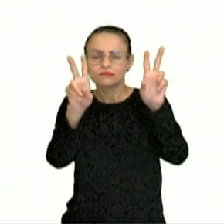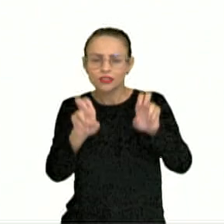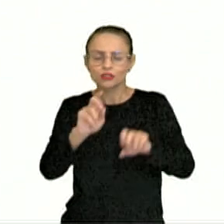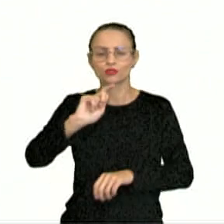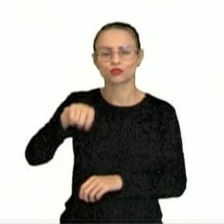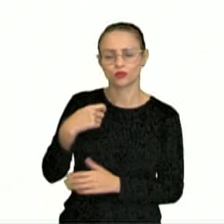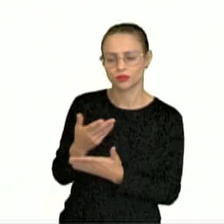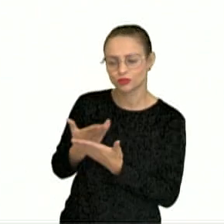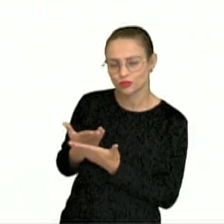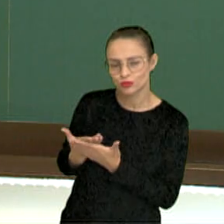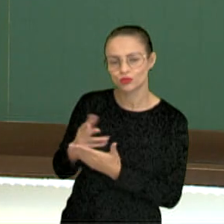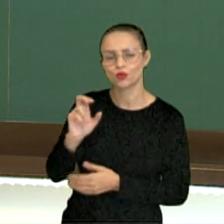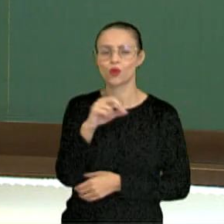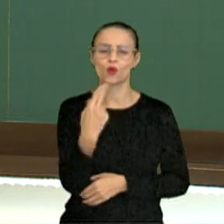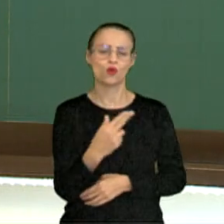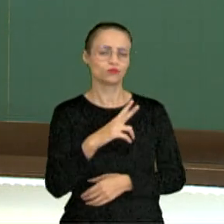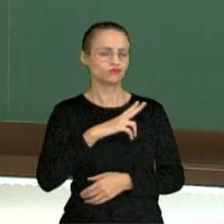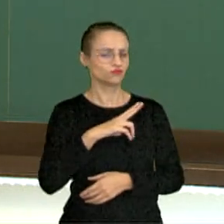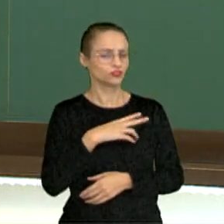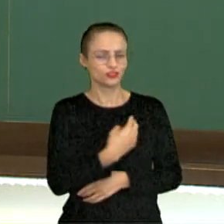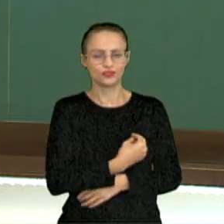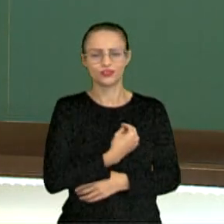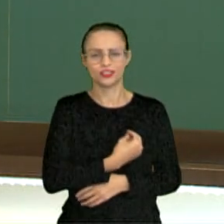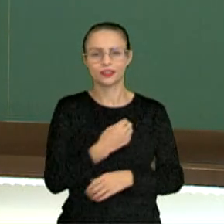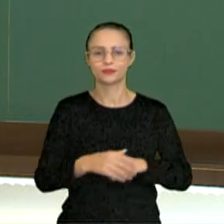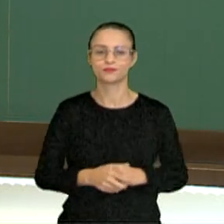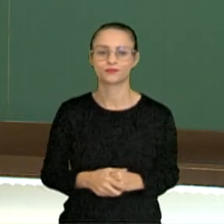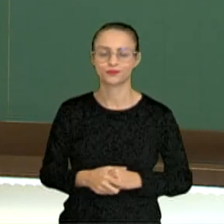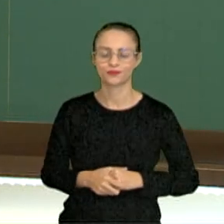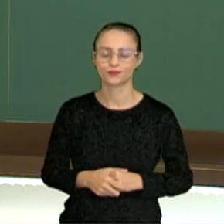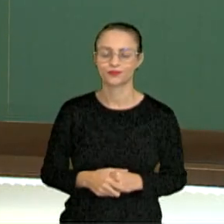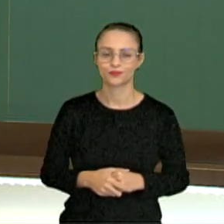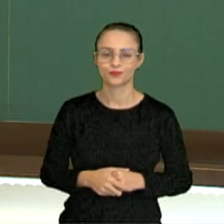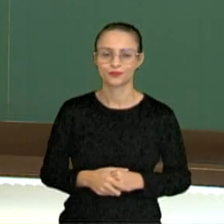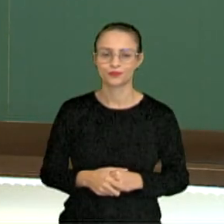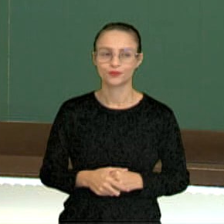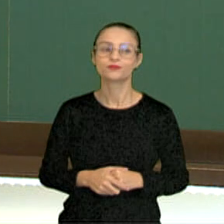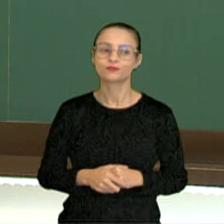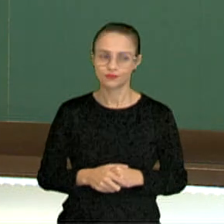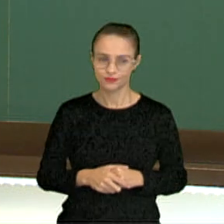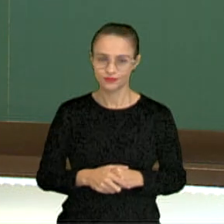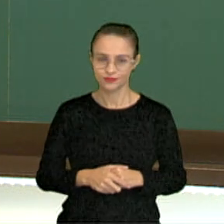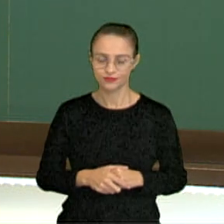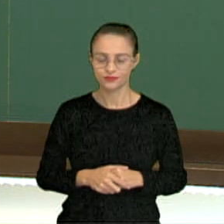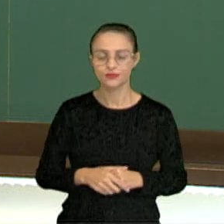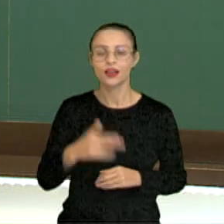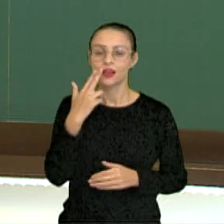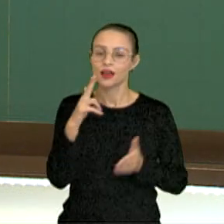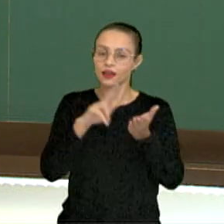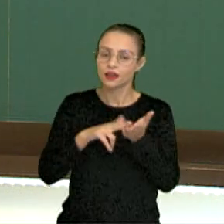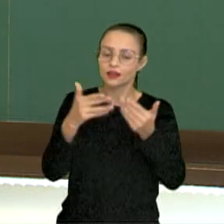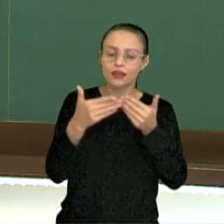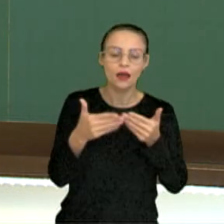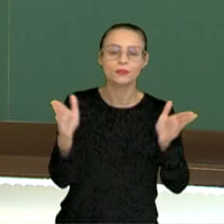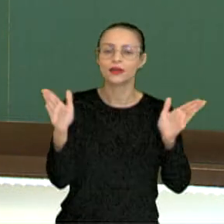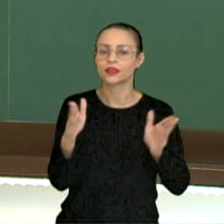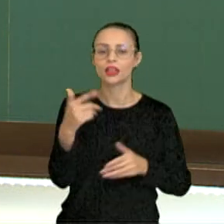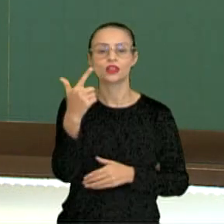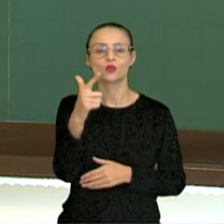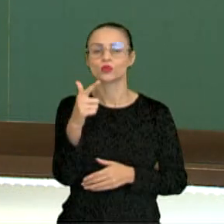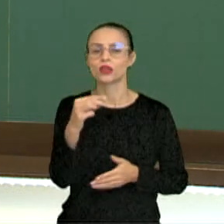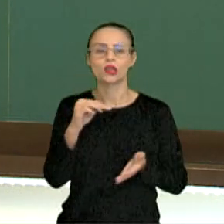aos estudos ou à própria vida. Pensando, a carta aberta, neste caso, ela não tem um motivo